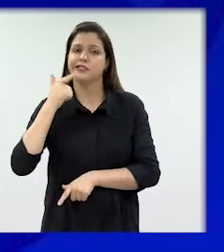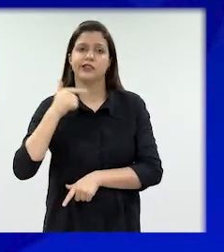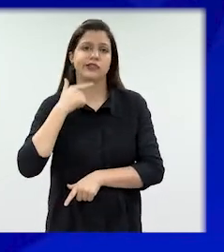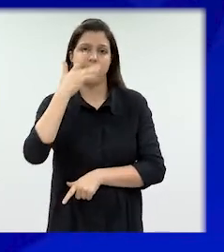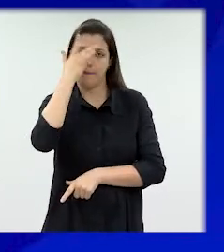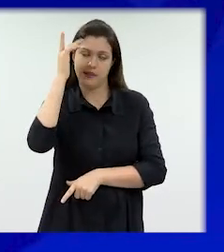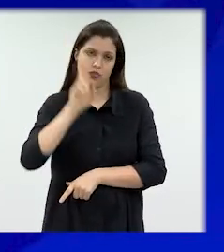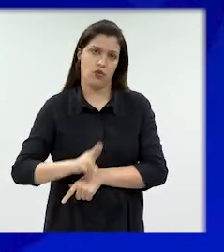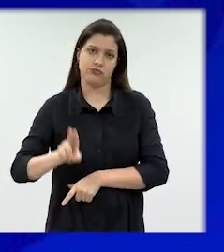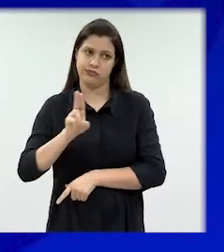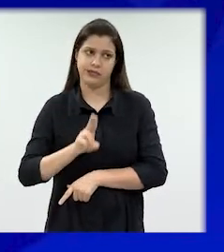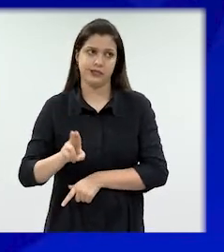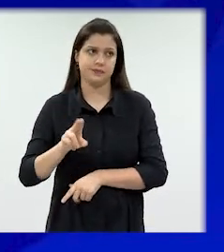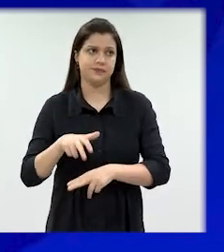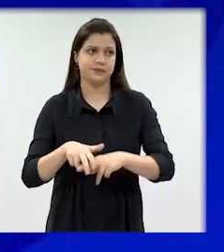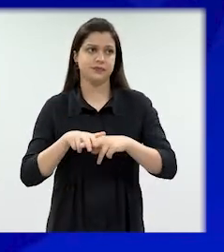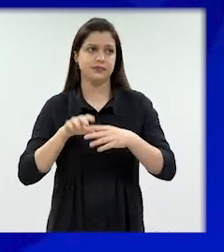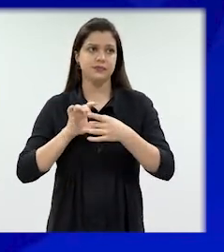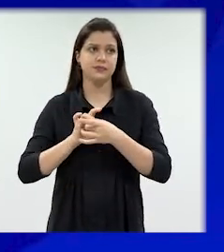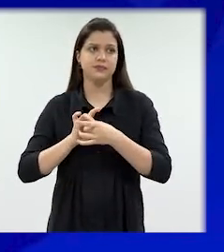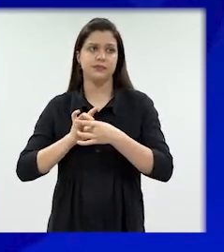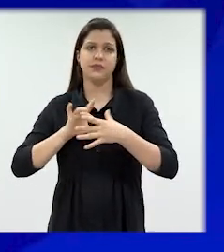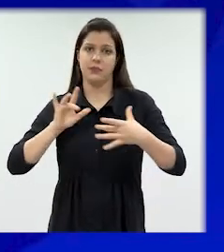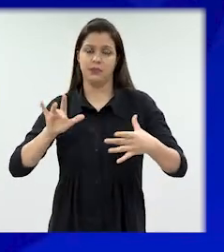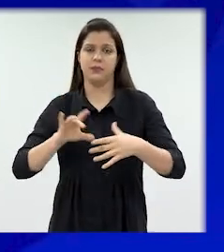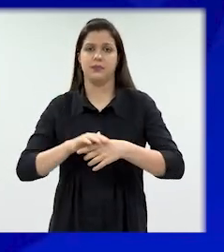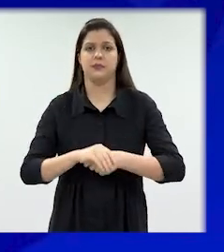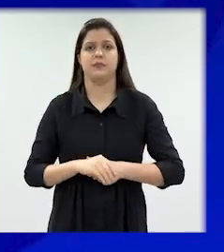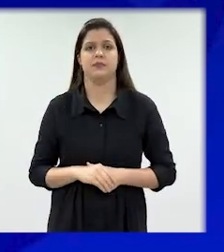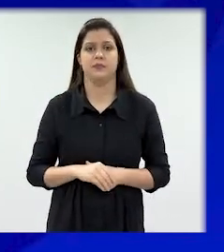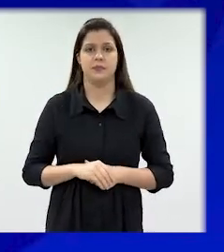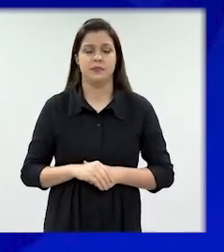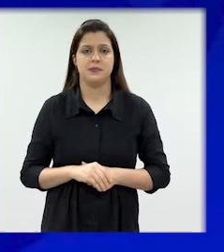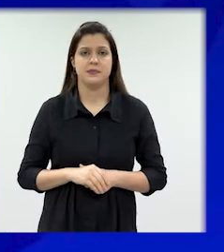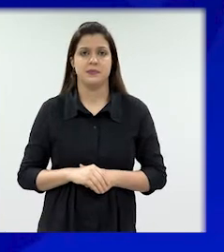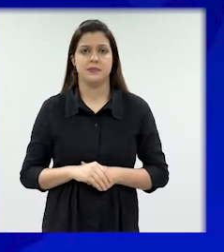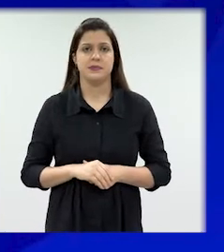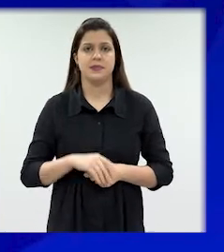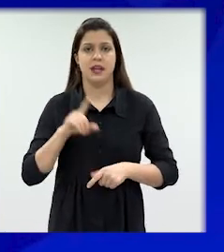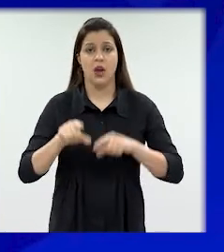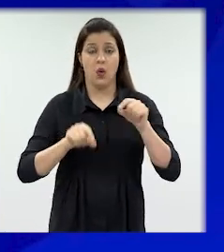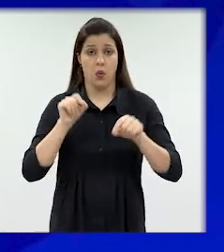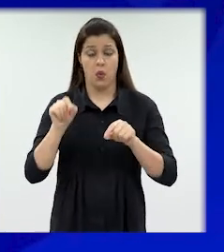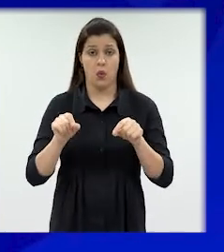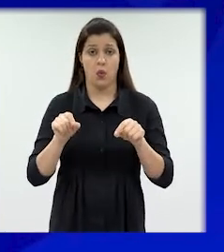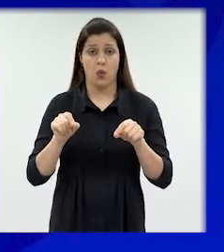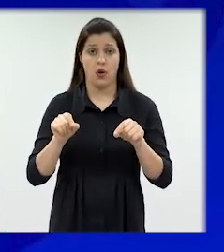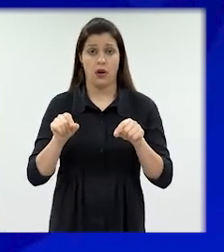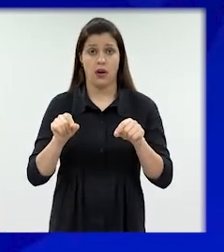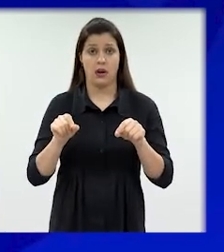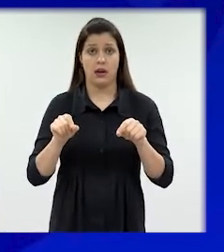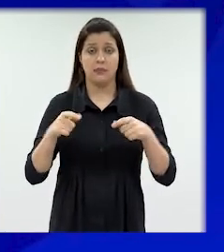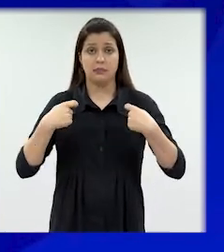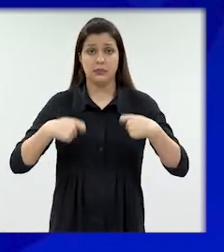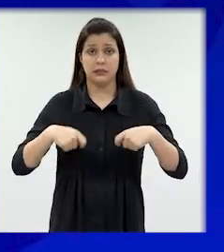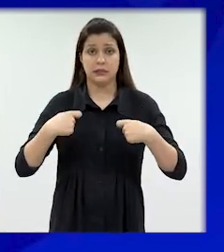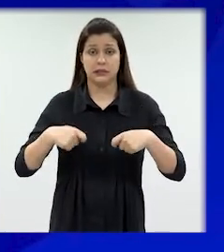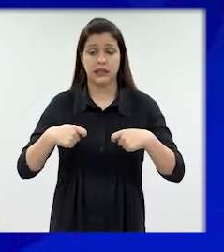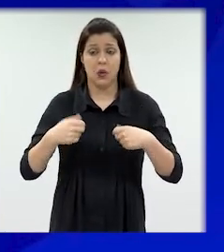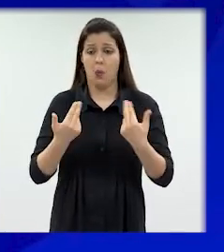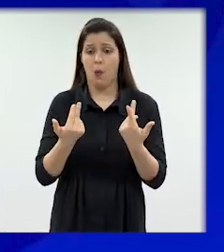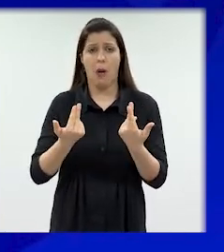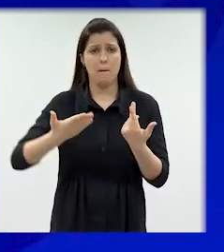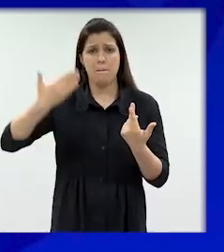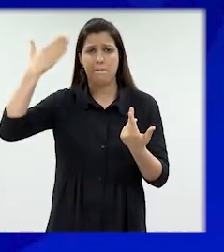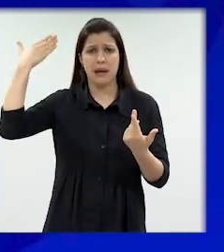a utilização dessa urna. Então, a melhor alternativa que se encontrou é assinar o livro de presença, como se fez